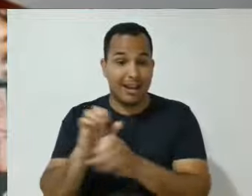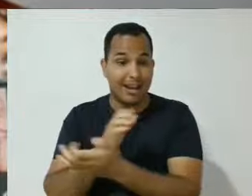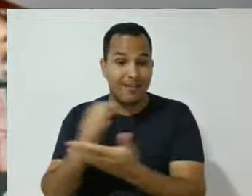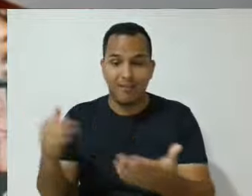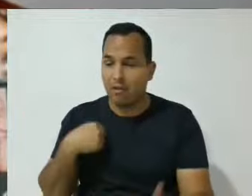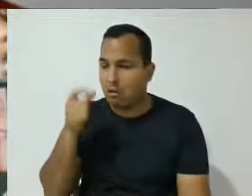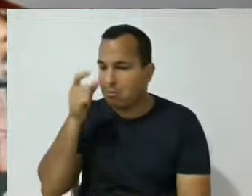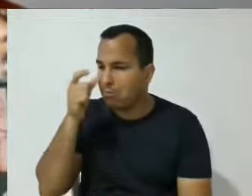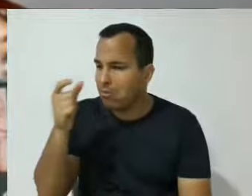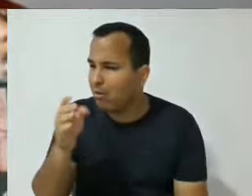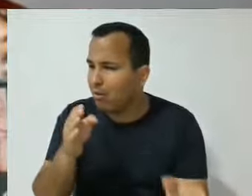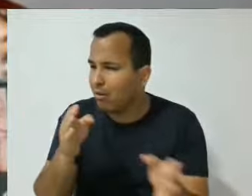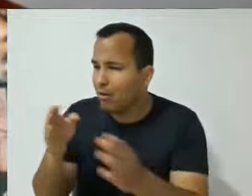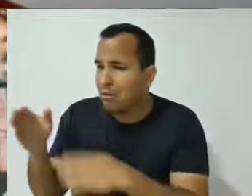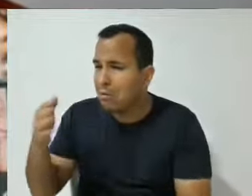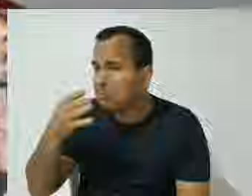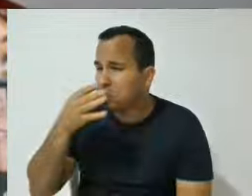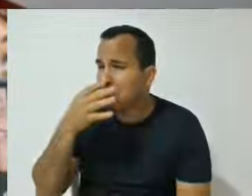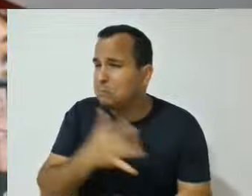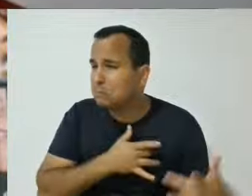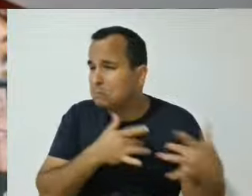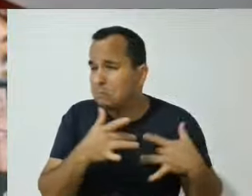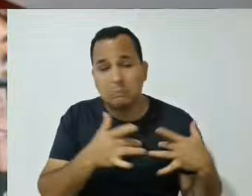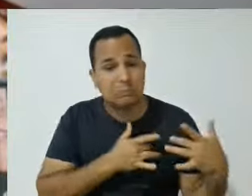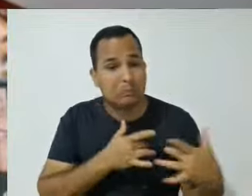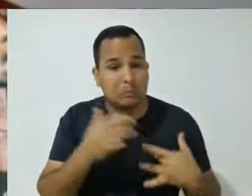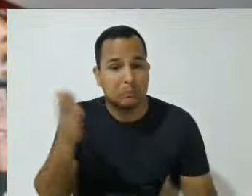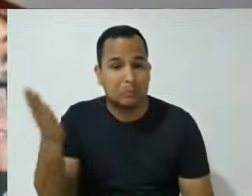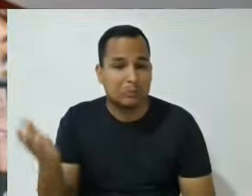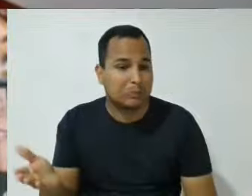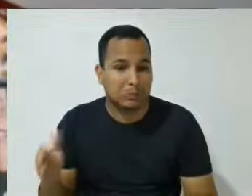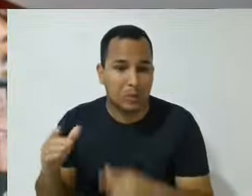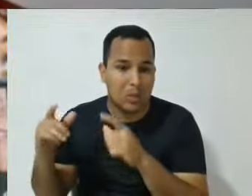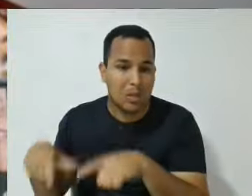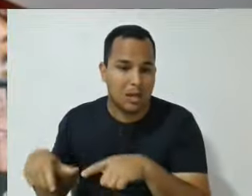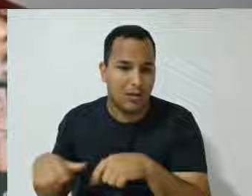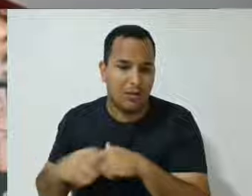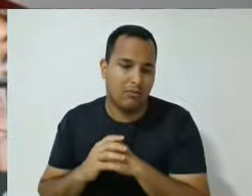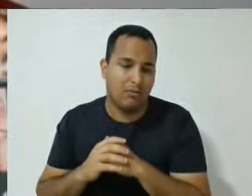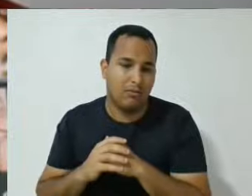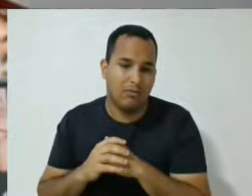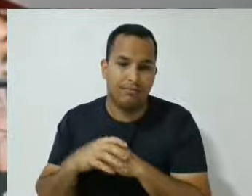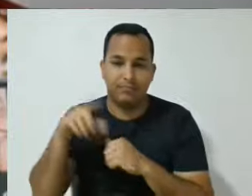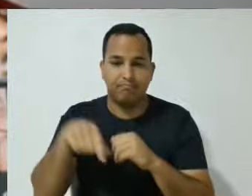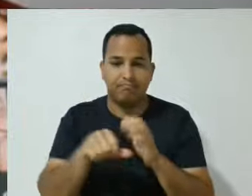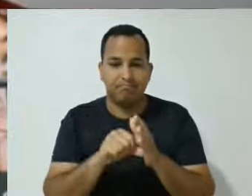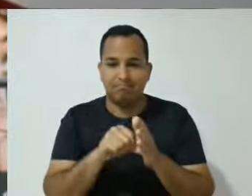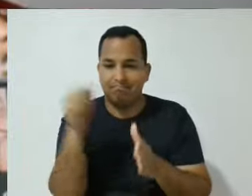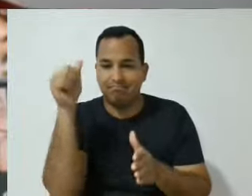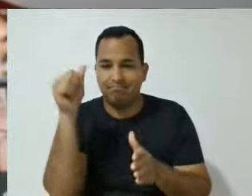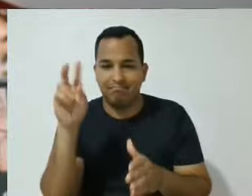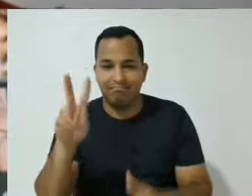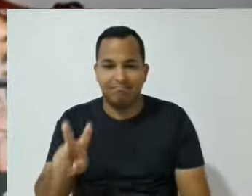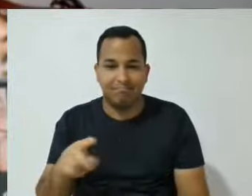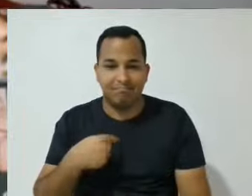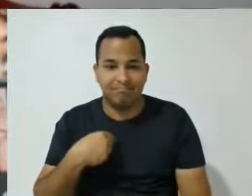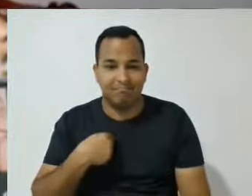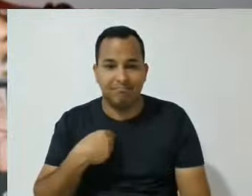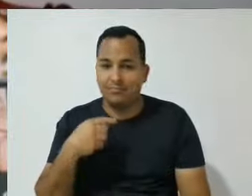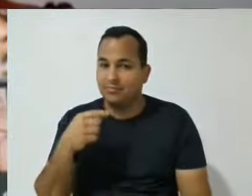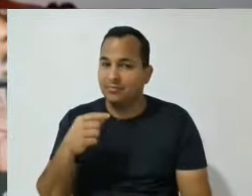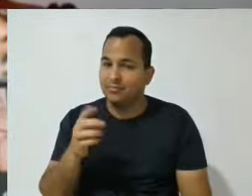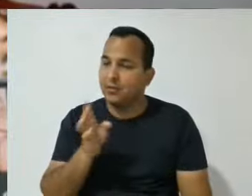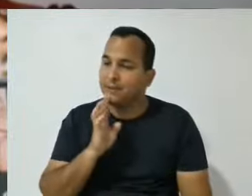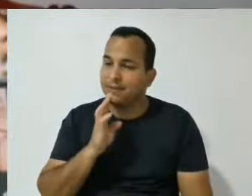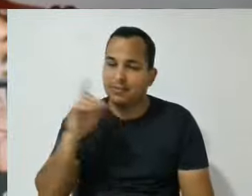fiquei apaixonada pelo lugar. Foi a primeira vez que eu tinha conhecido a família circense que hoje está na arena,